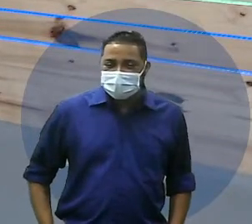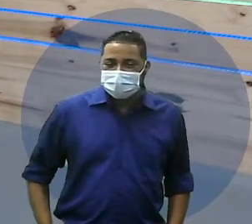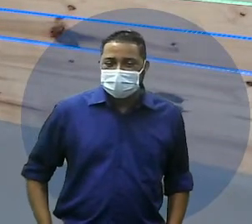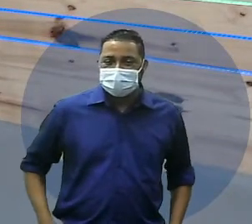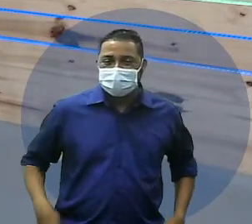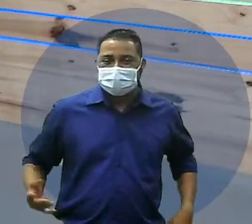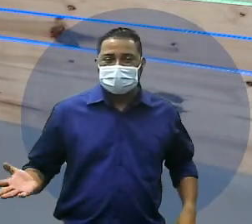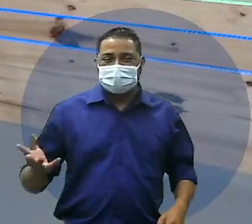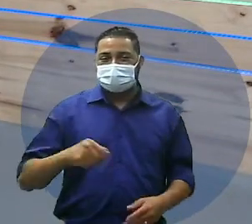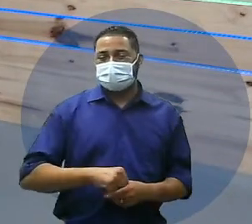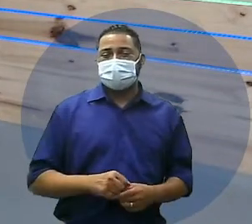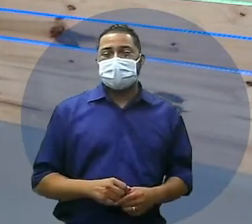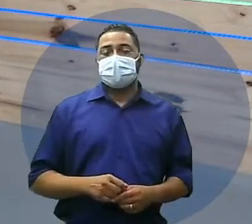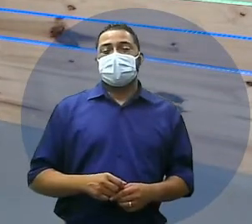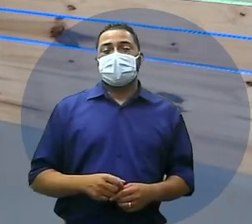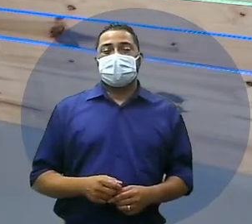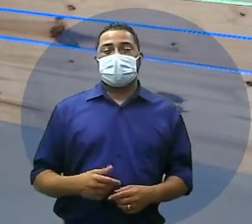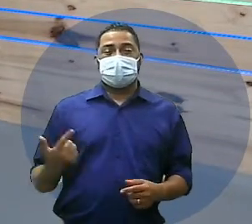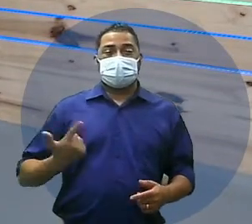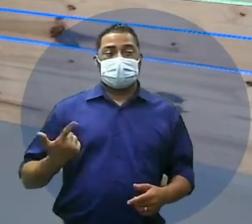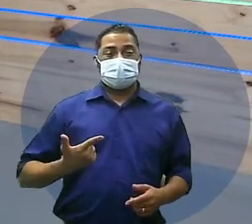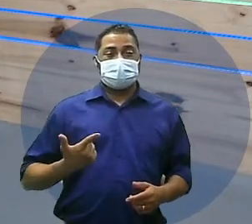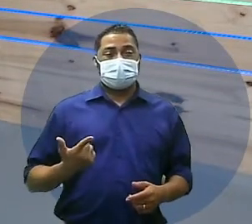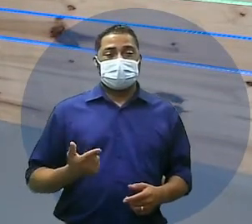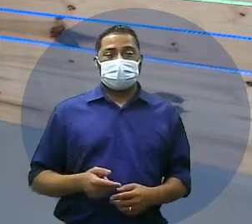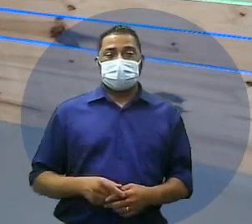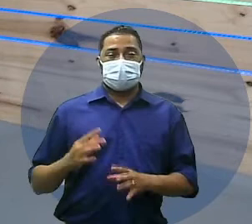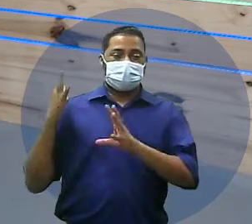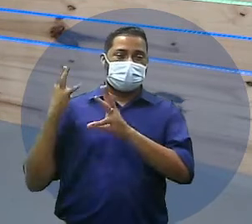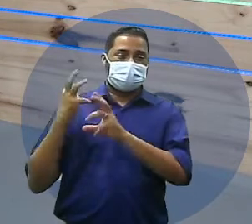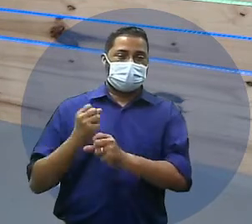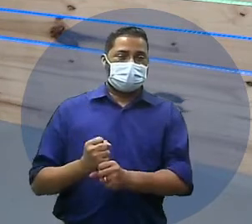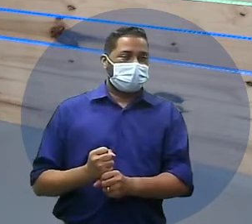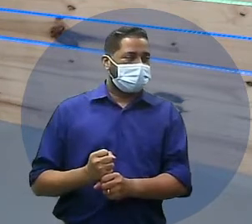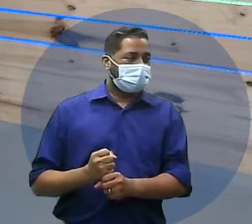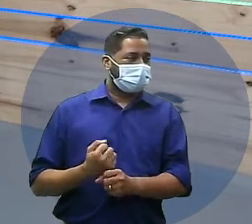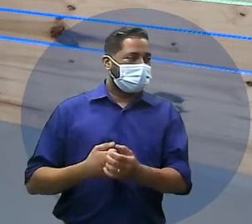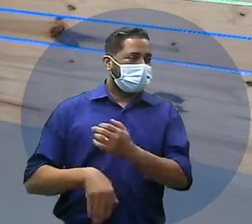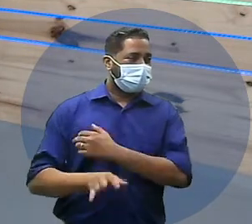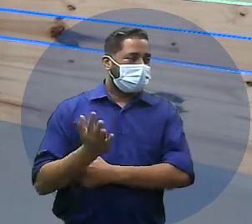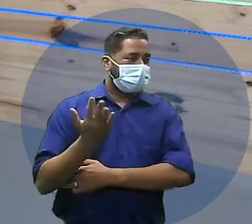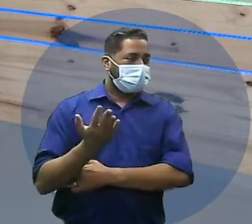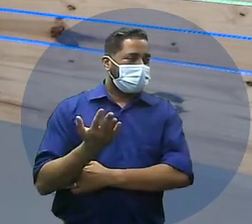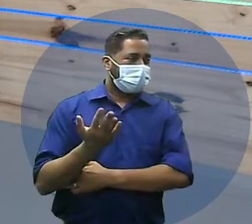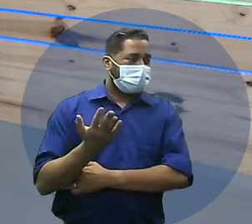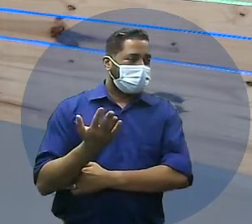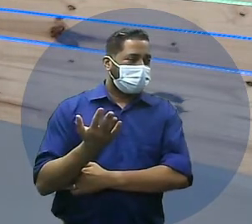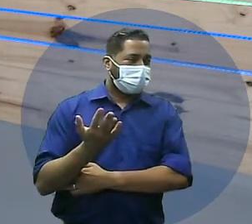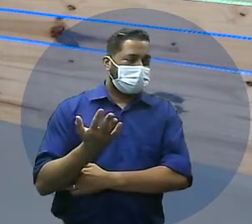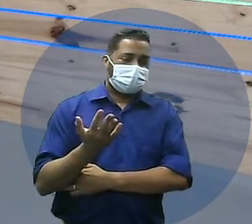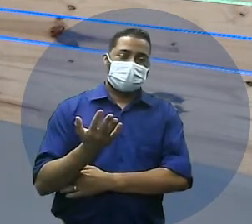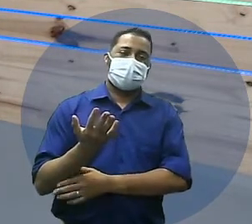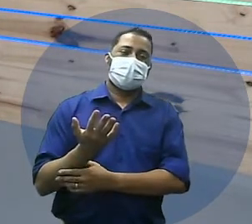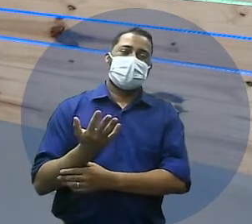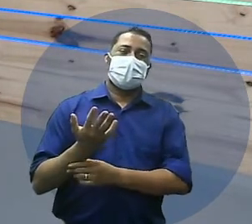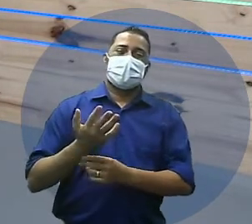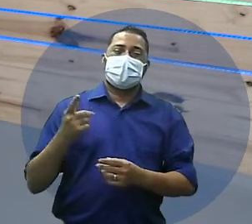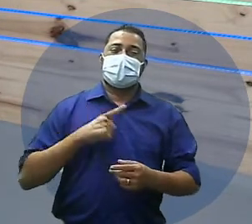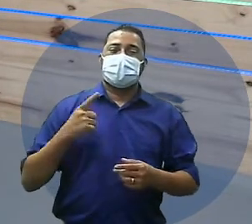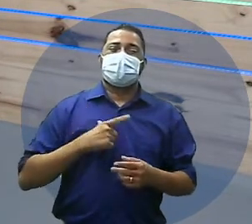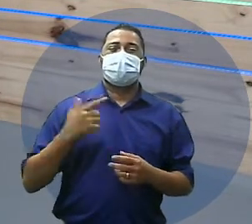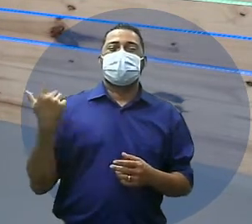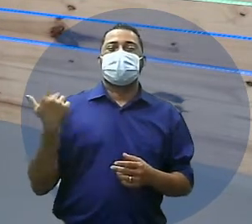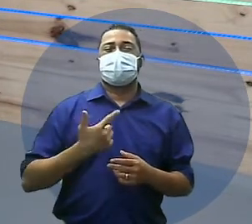Estamos de volta para esse segundo bloco de revisões. Eita, quase que não sai. Segundo bloco de